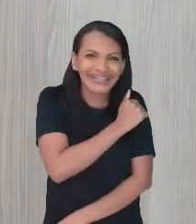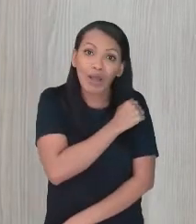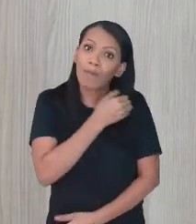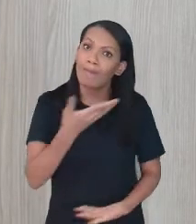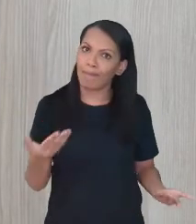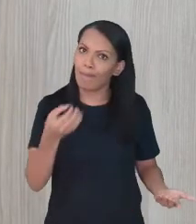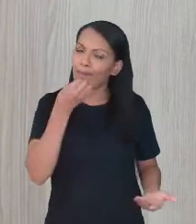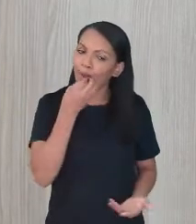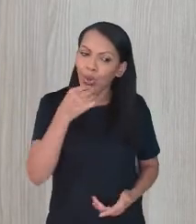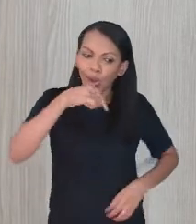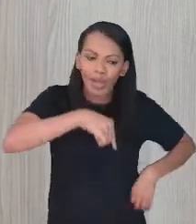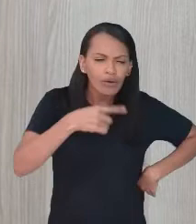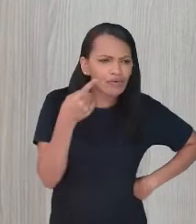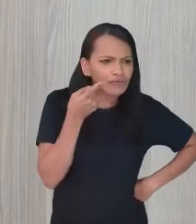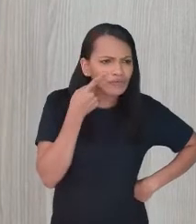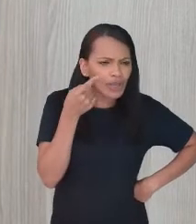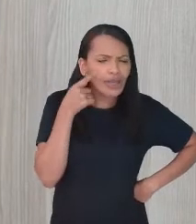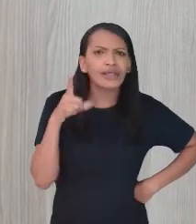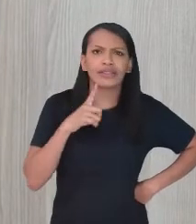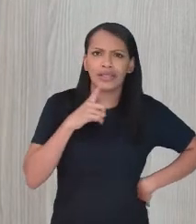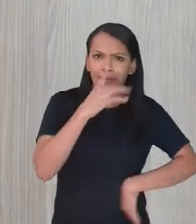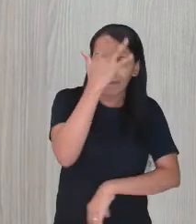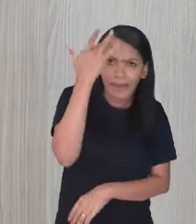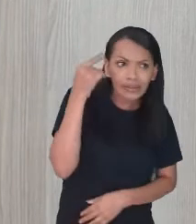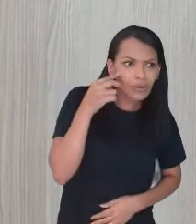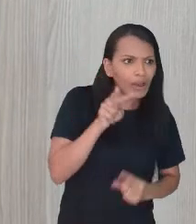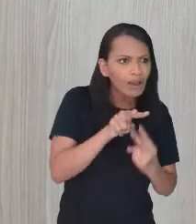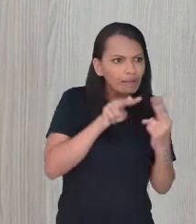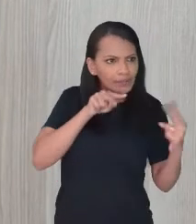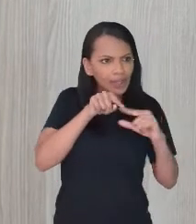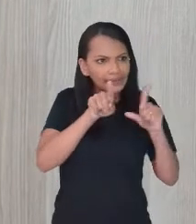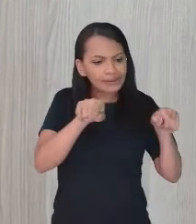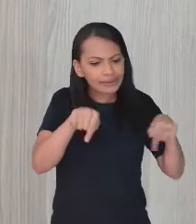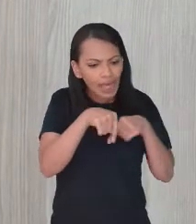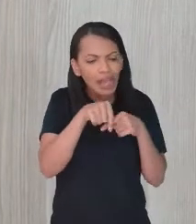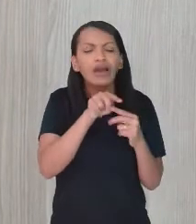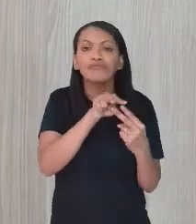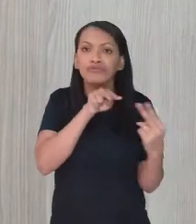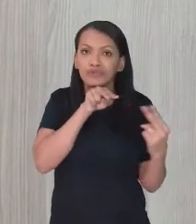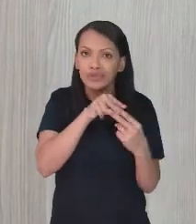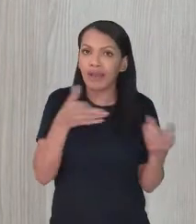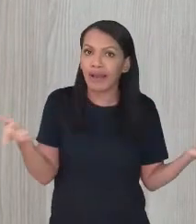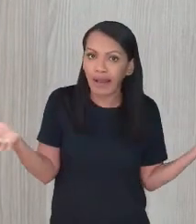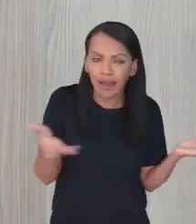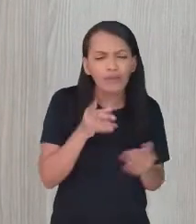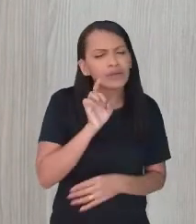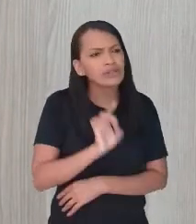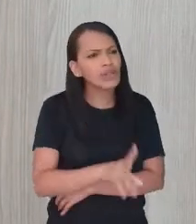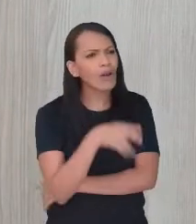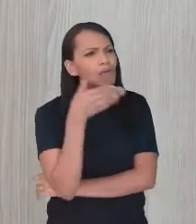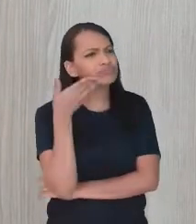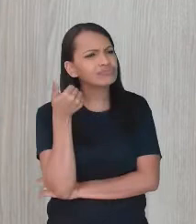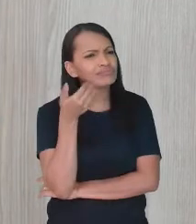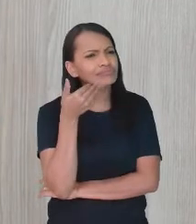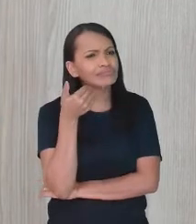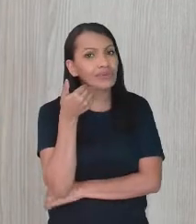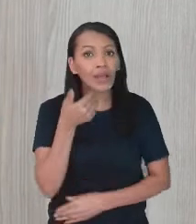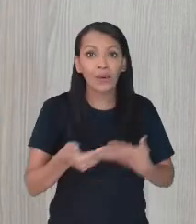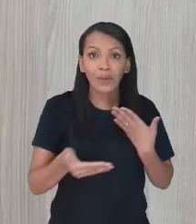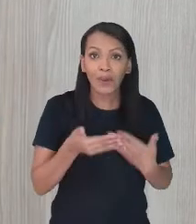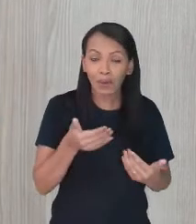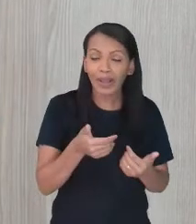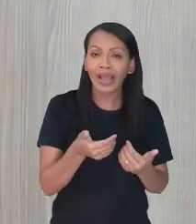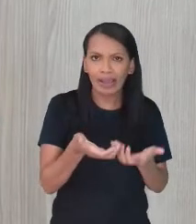Bom, aqui eu estou vendo que tem gente na sala virtual, né? Agora estão só observando. Qualquer coisa,